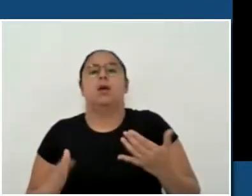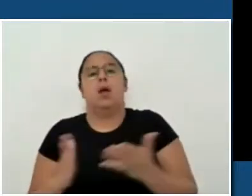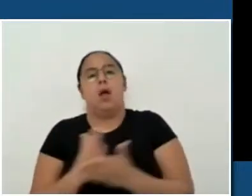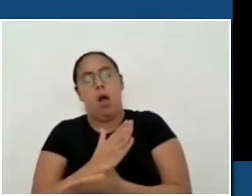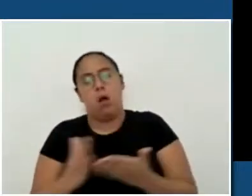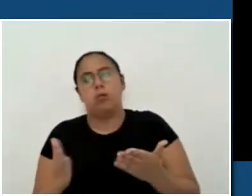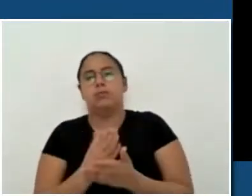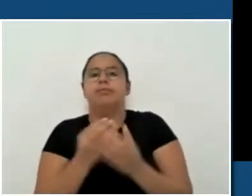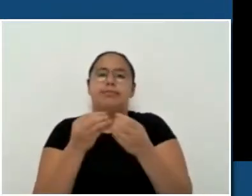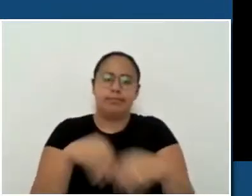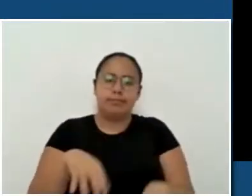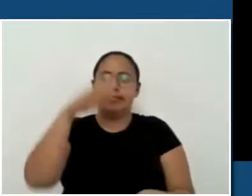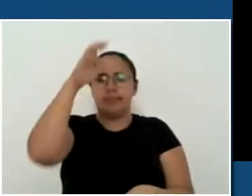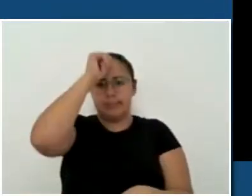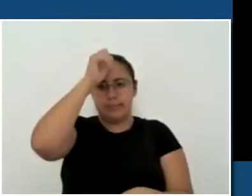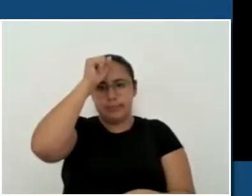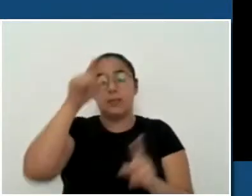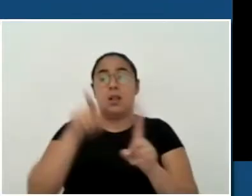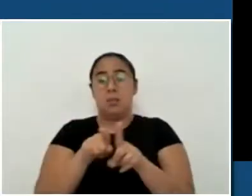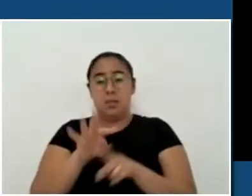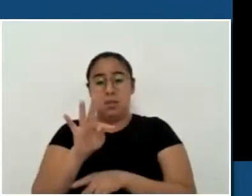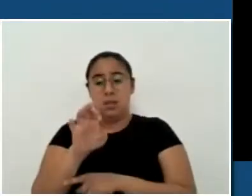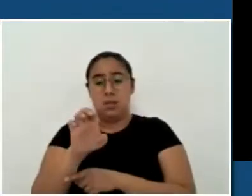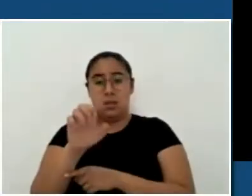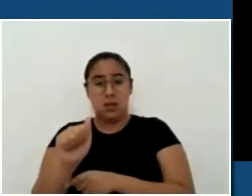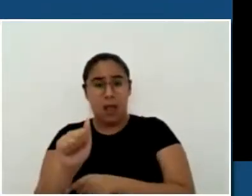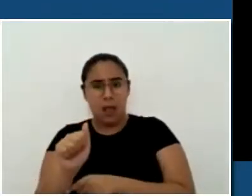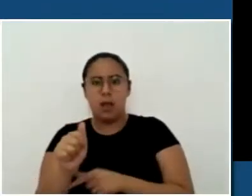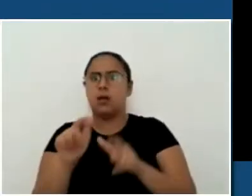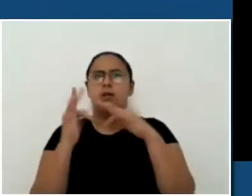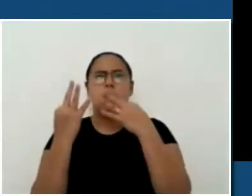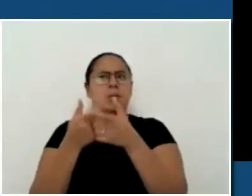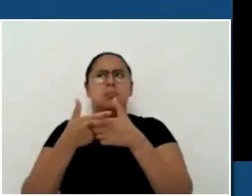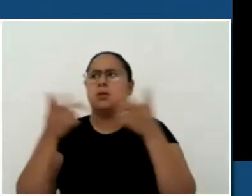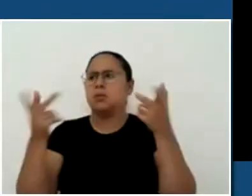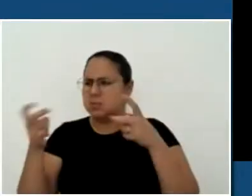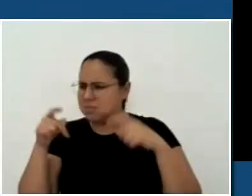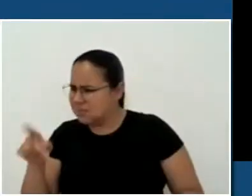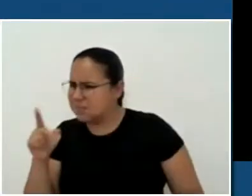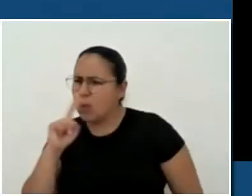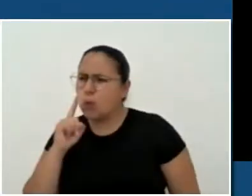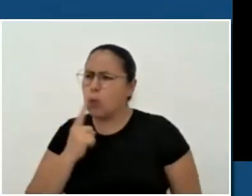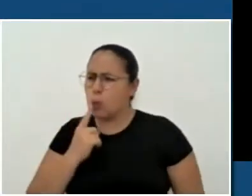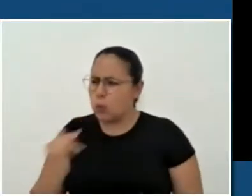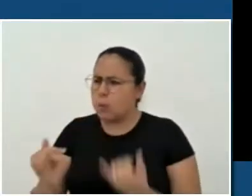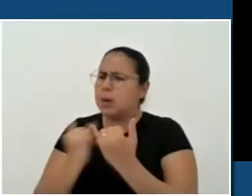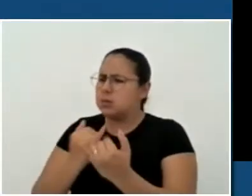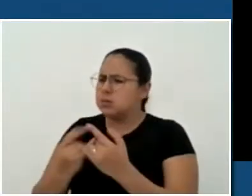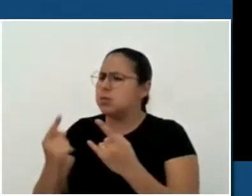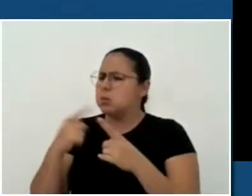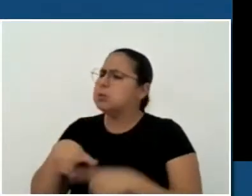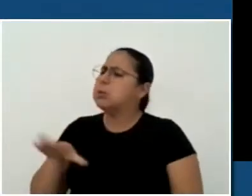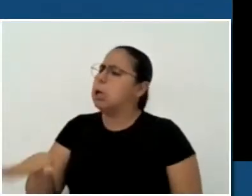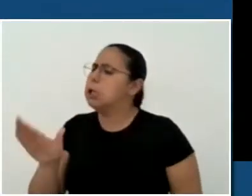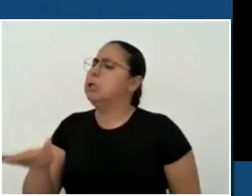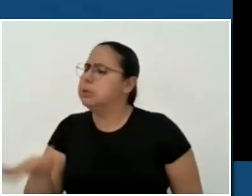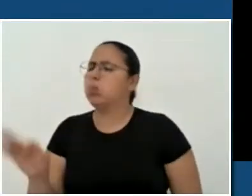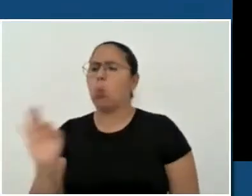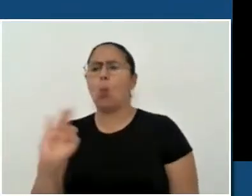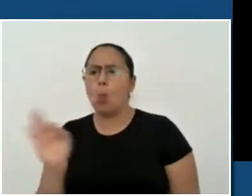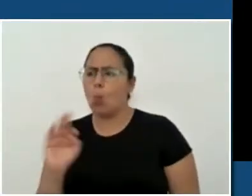então, frequentemente a família parece que ele não está ouvindo, no TDAH também, mas em menos